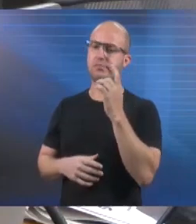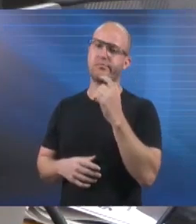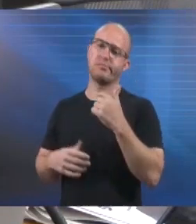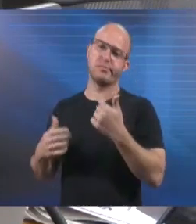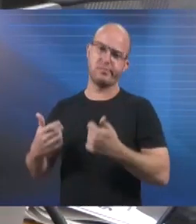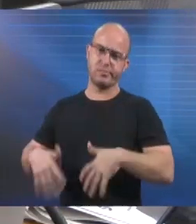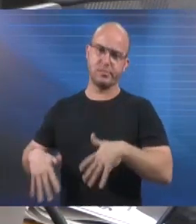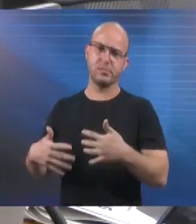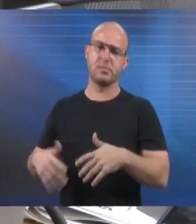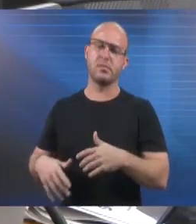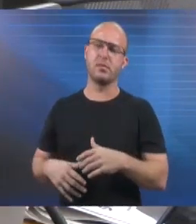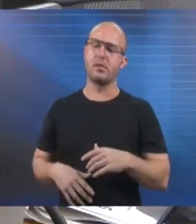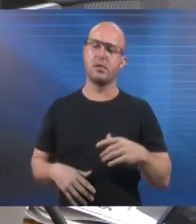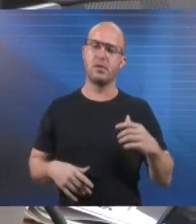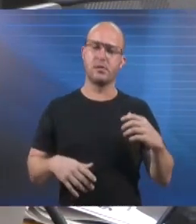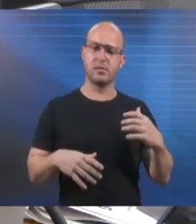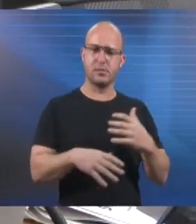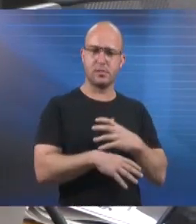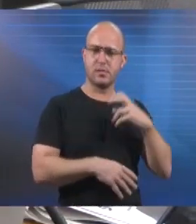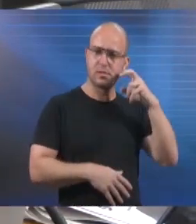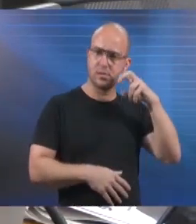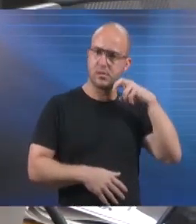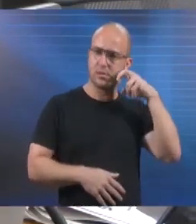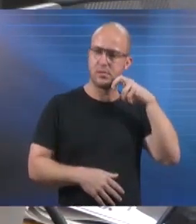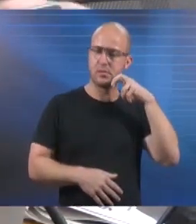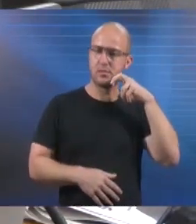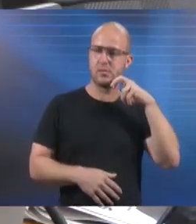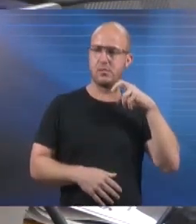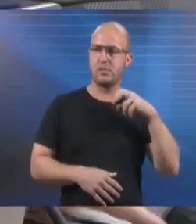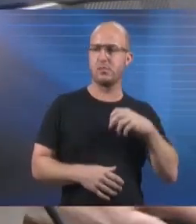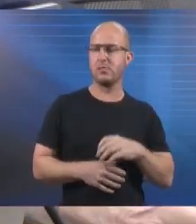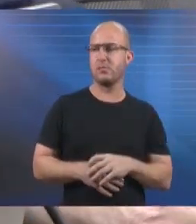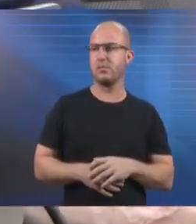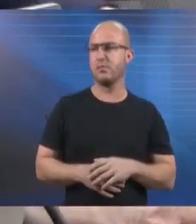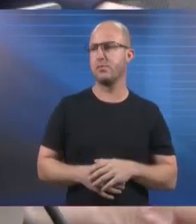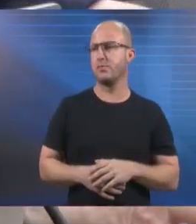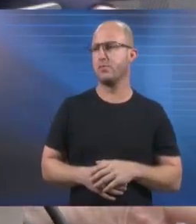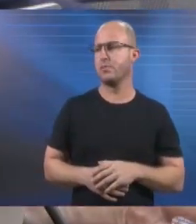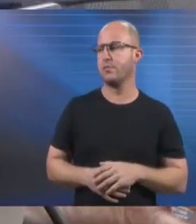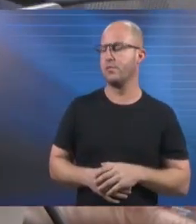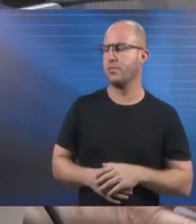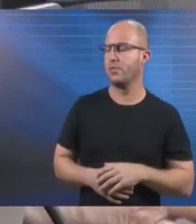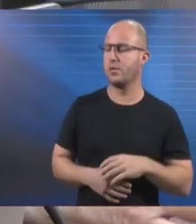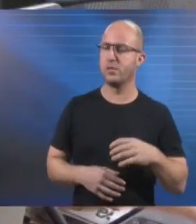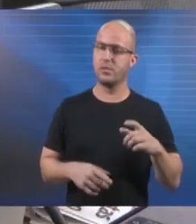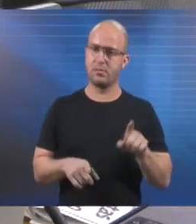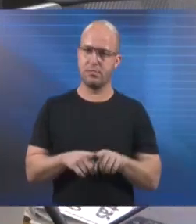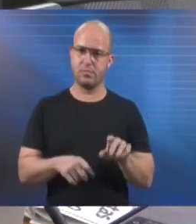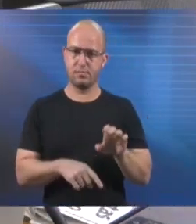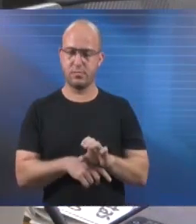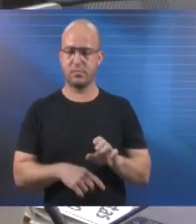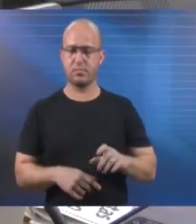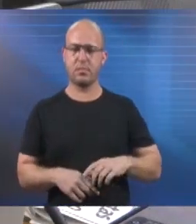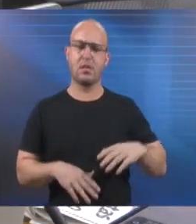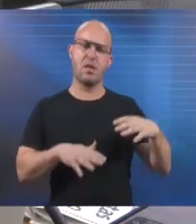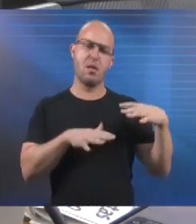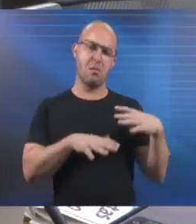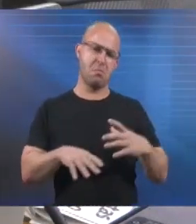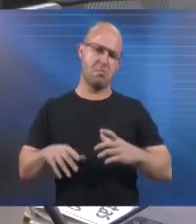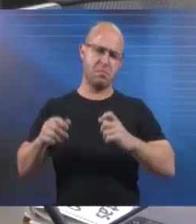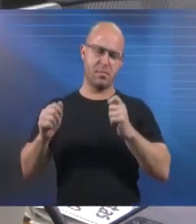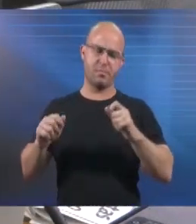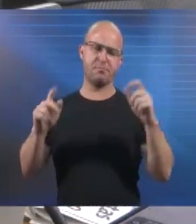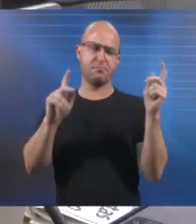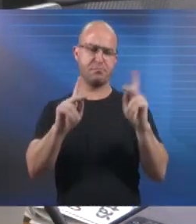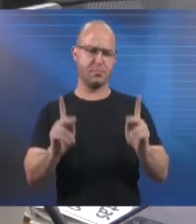nosso a nossa cidade e para o estado senhor presidente em relação à manifestação se ela foi